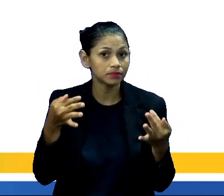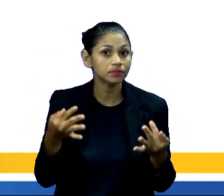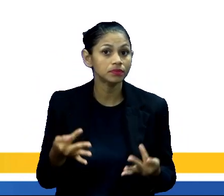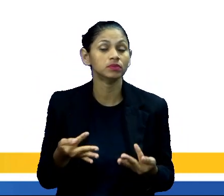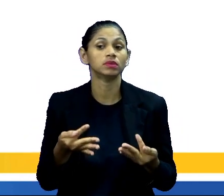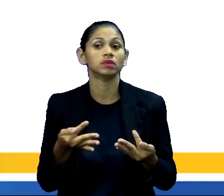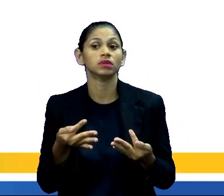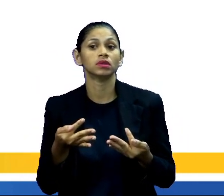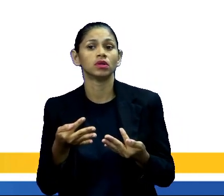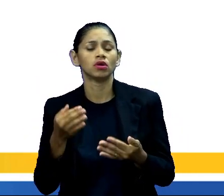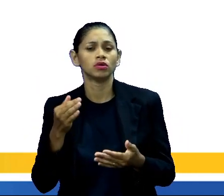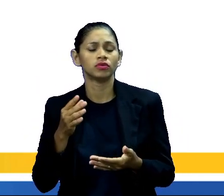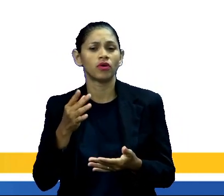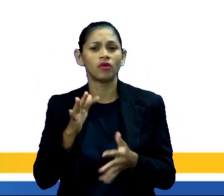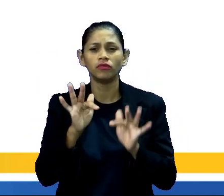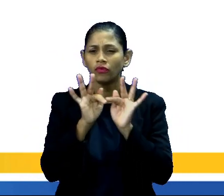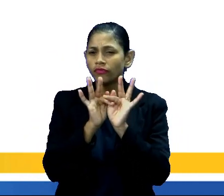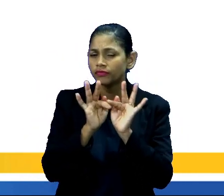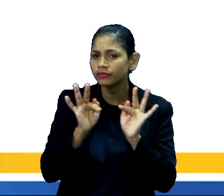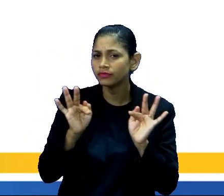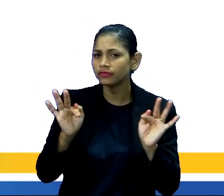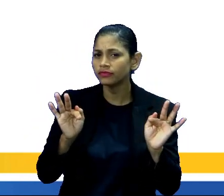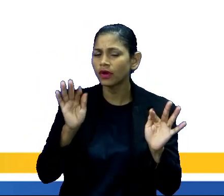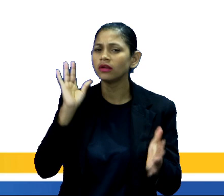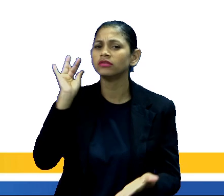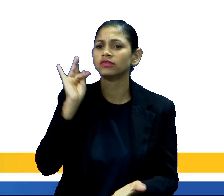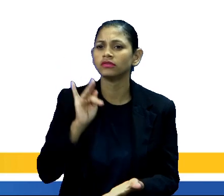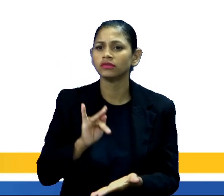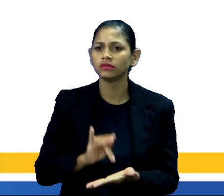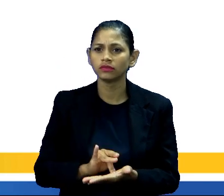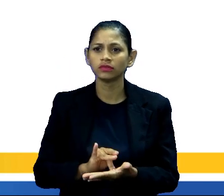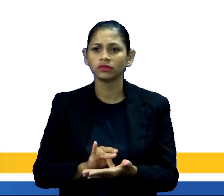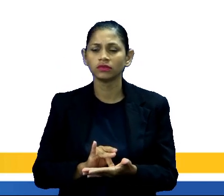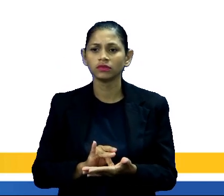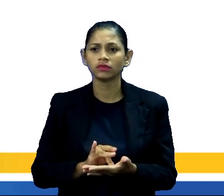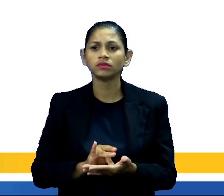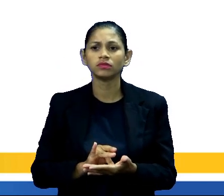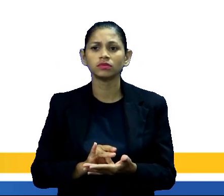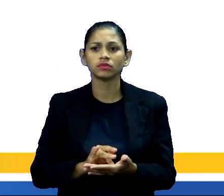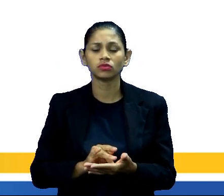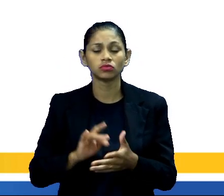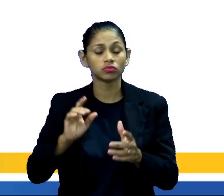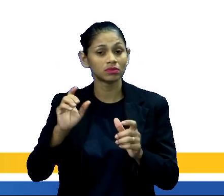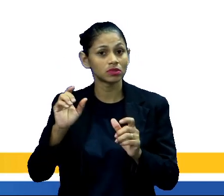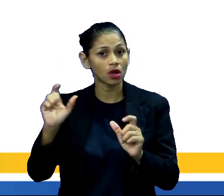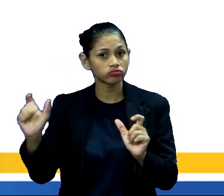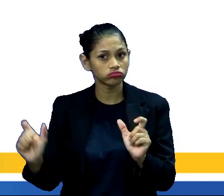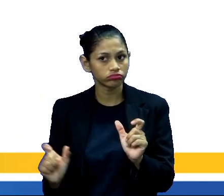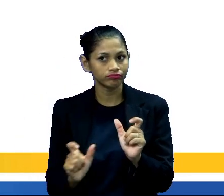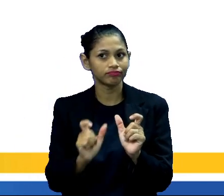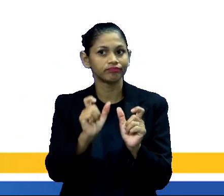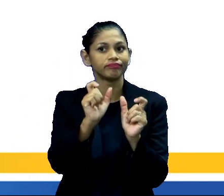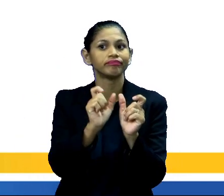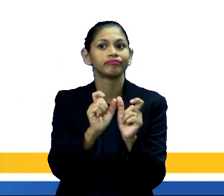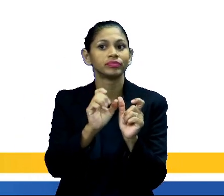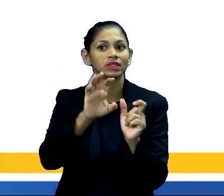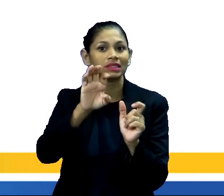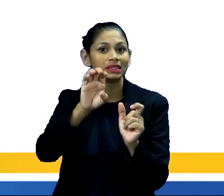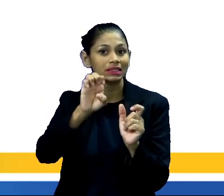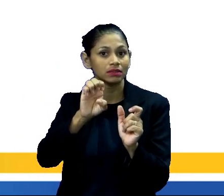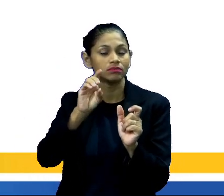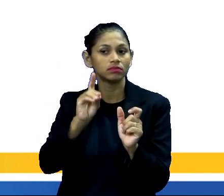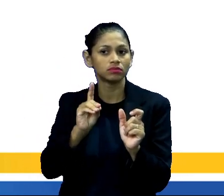frases afirmativas, nós acrescentamos o ed ao final dos verbos regulares. E em caso de verbos